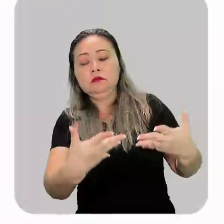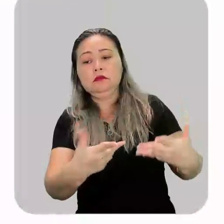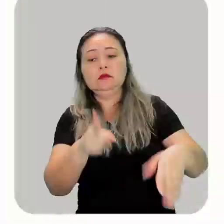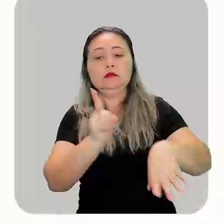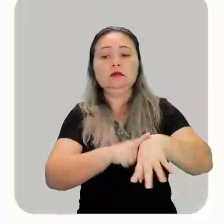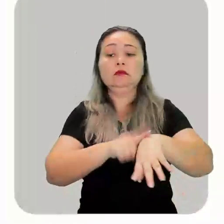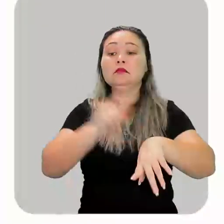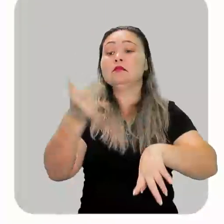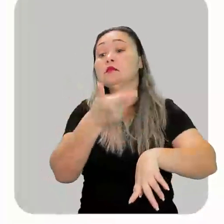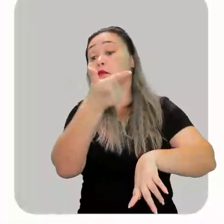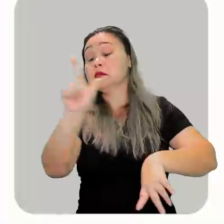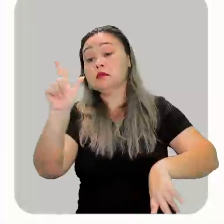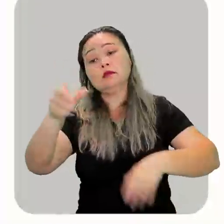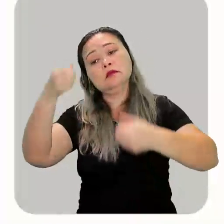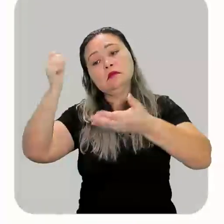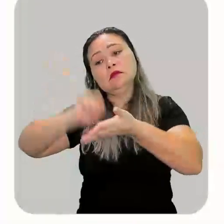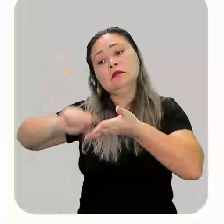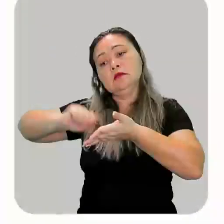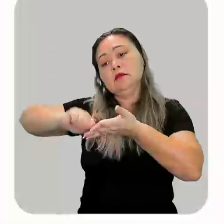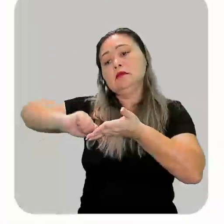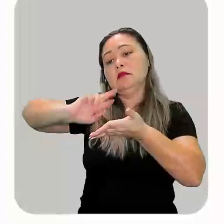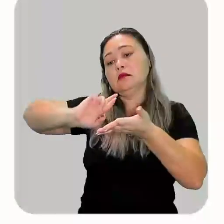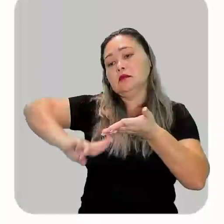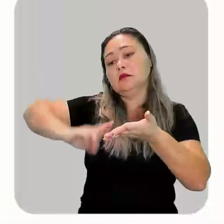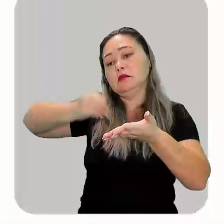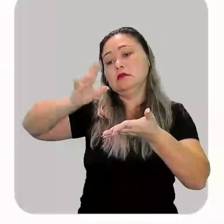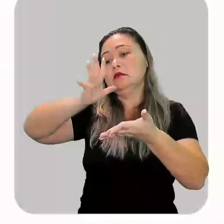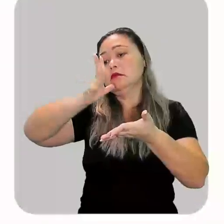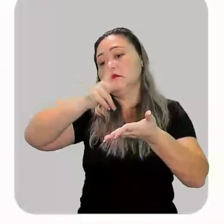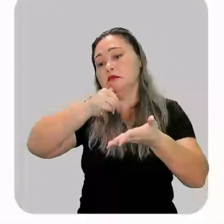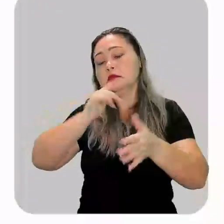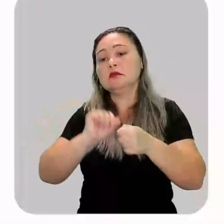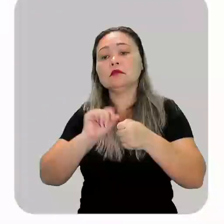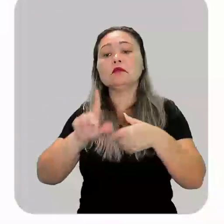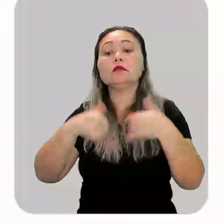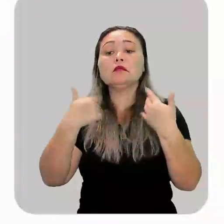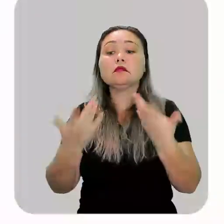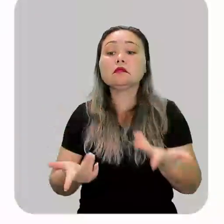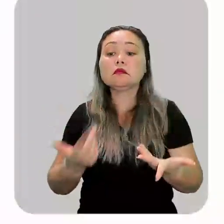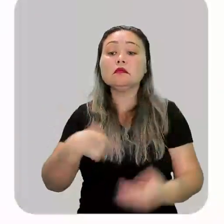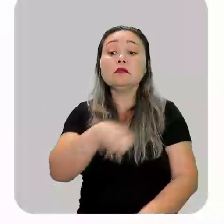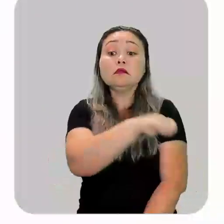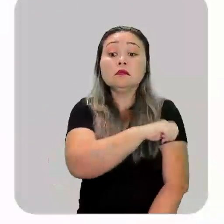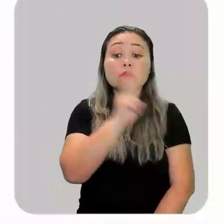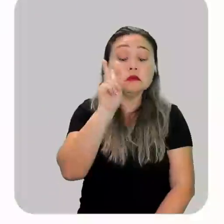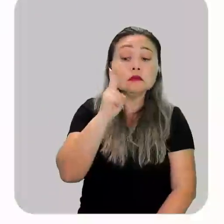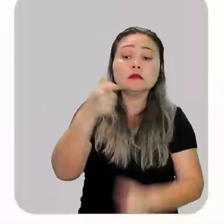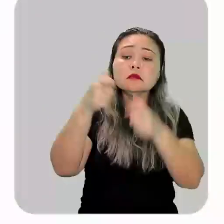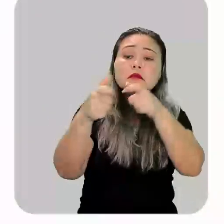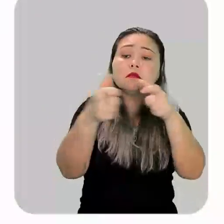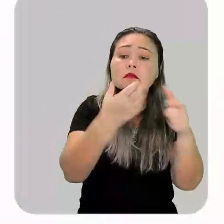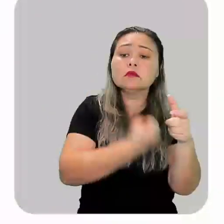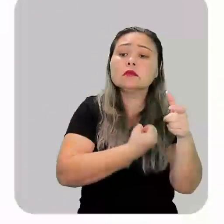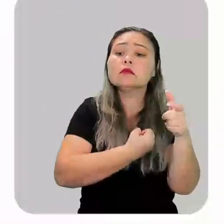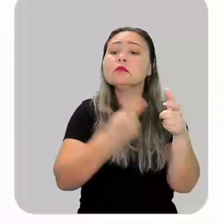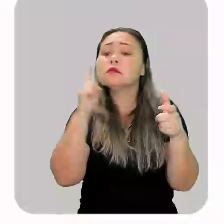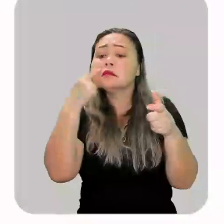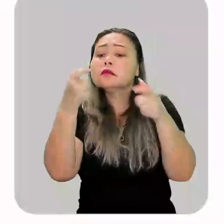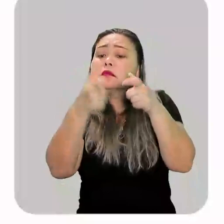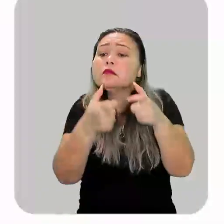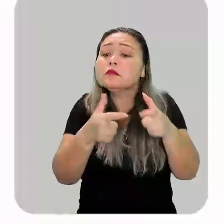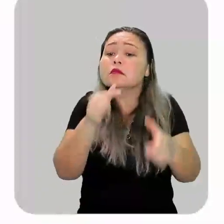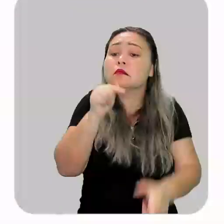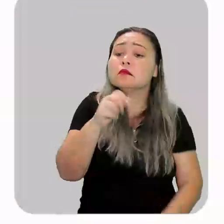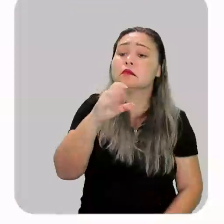tempo para gastar com as mais demoradas. Quando ele falou valor posicional, o aluno já tinha que escrever o número ali rapidinho, né? E já falar, não, aqui eu